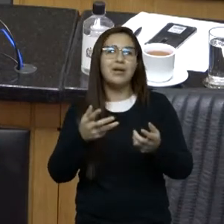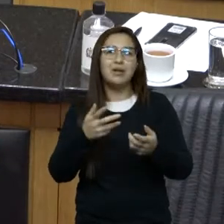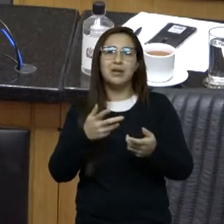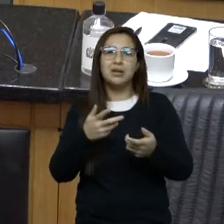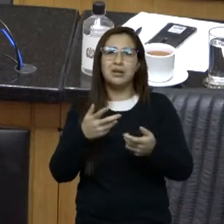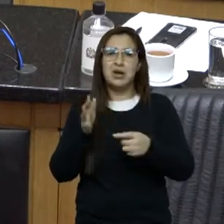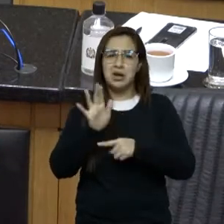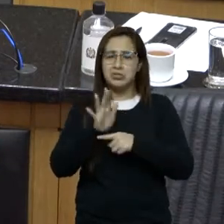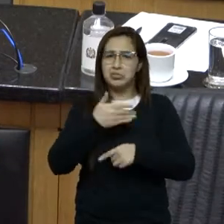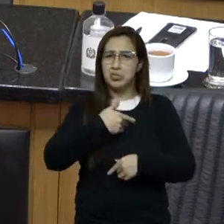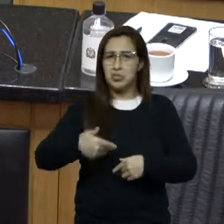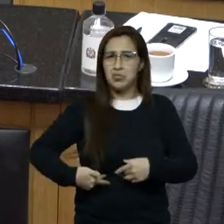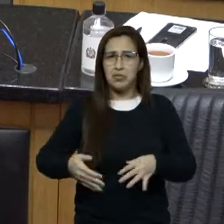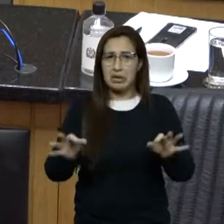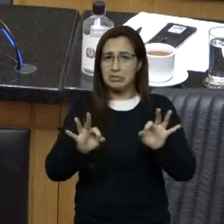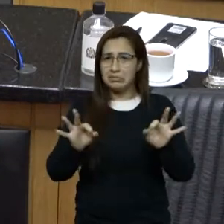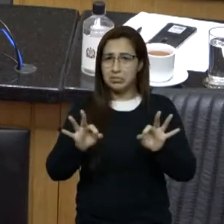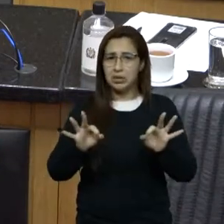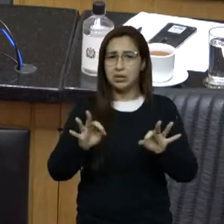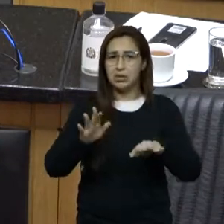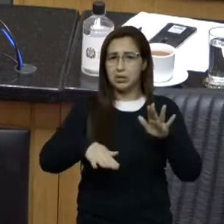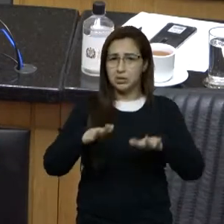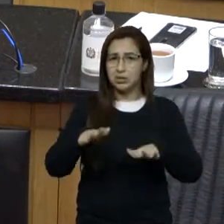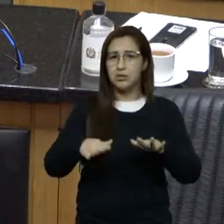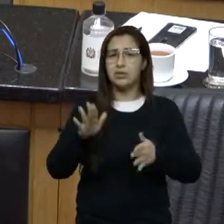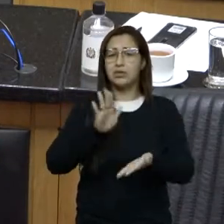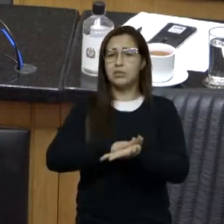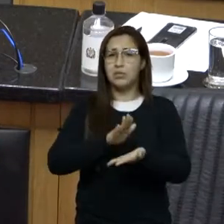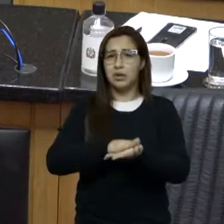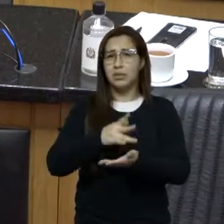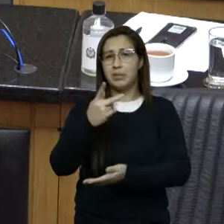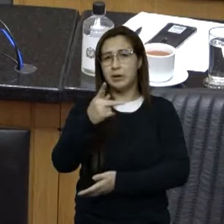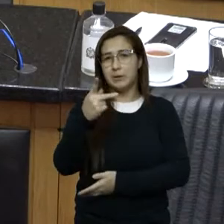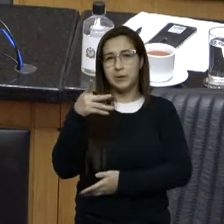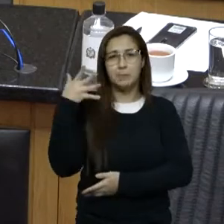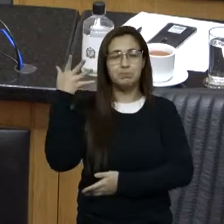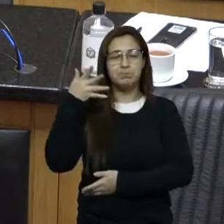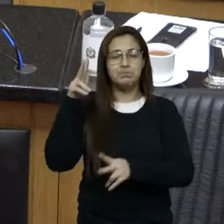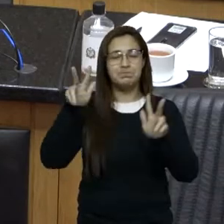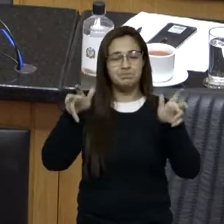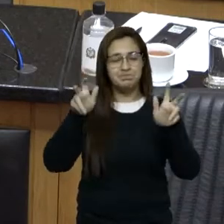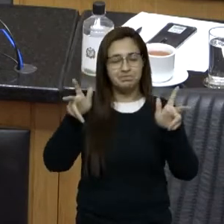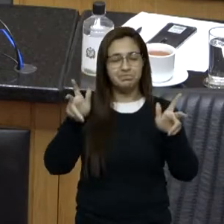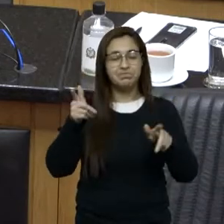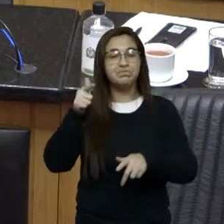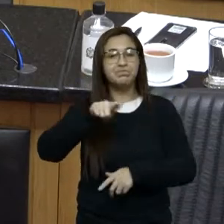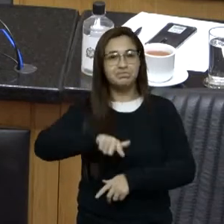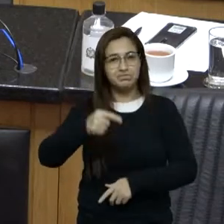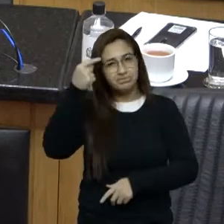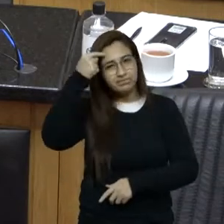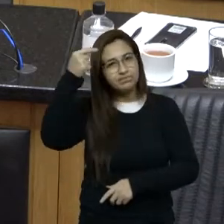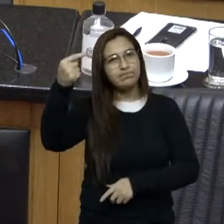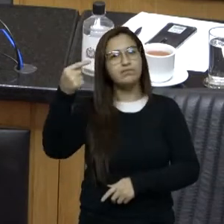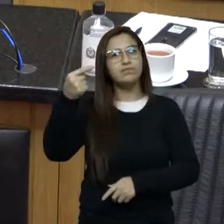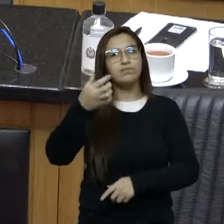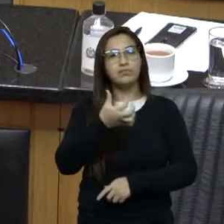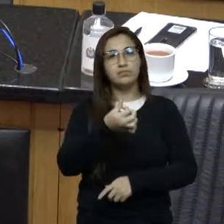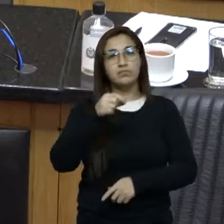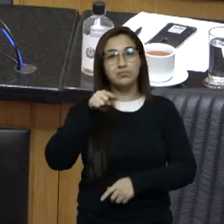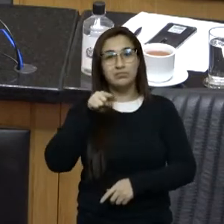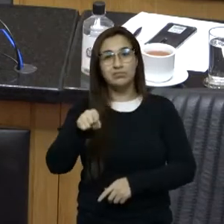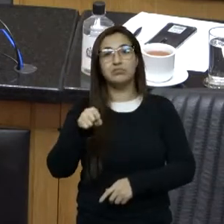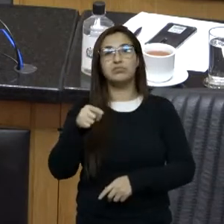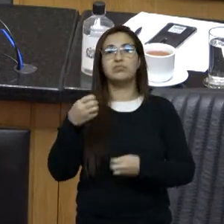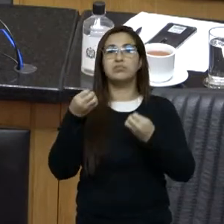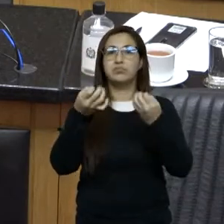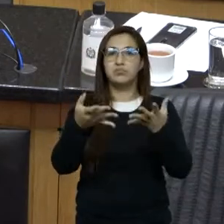isso aconteceu isso é histórico em Blumenau Parabéns fazer esse assunto também e parabenizar por ter lembrado dos 6 milhões de reais foi